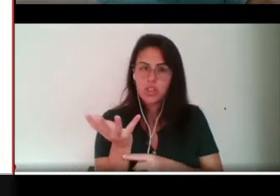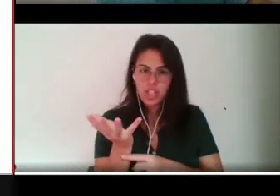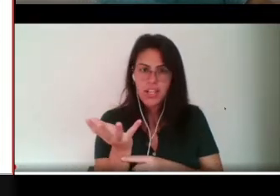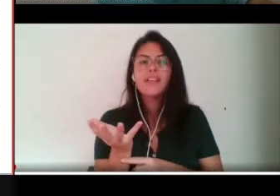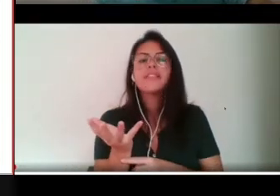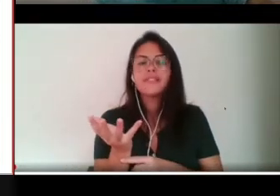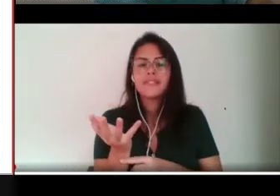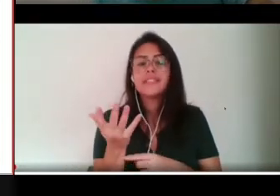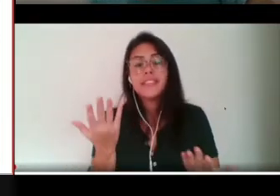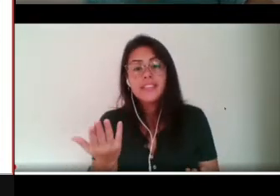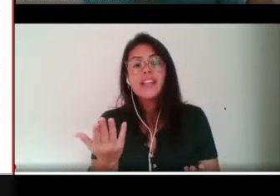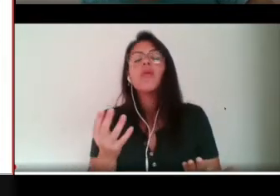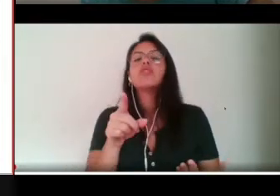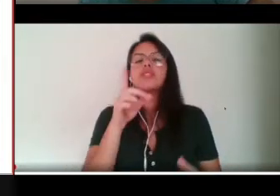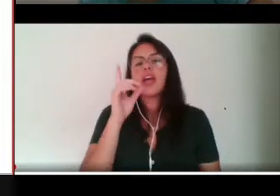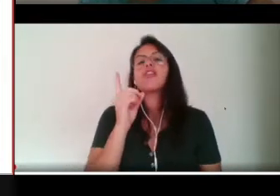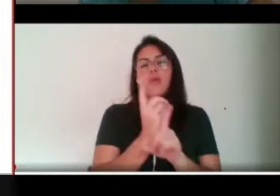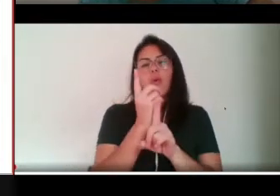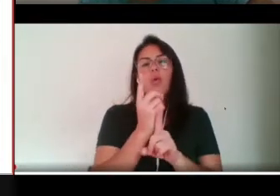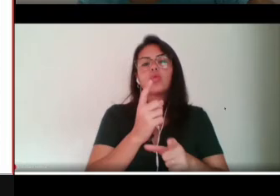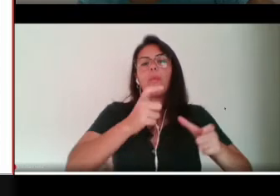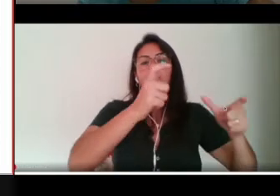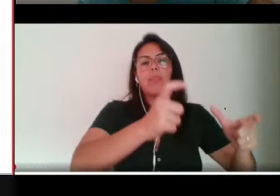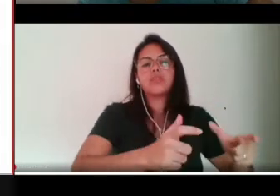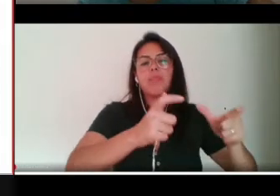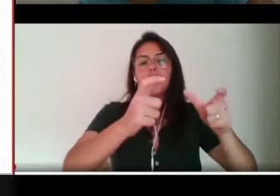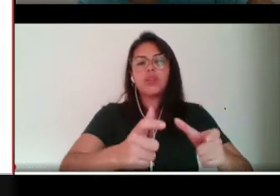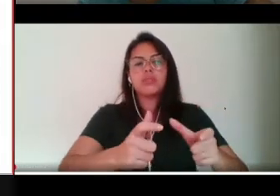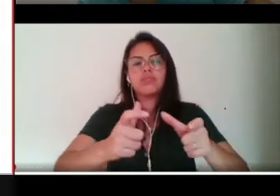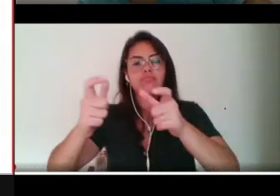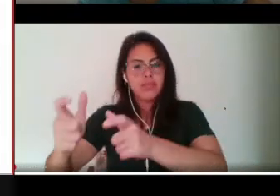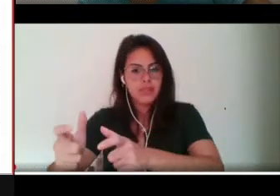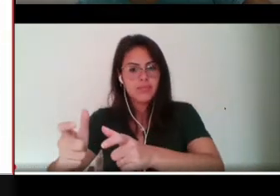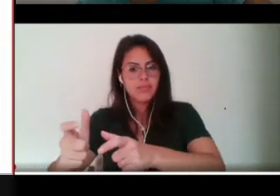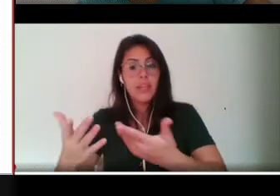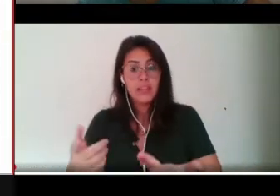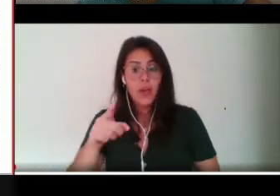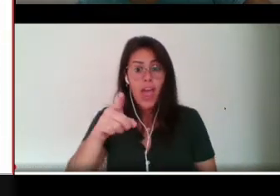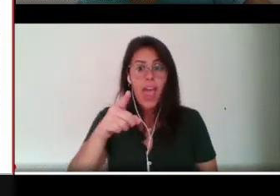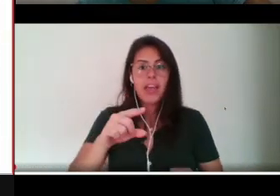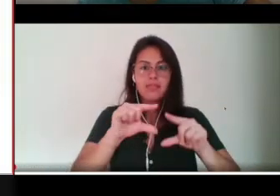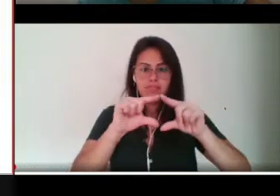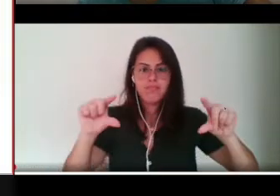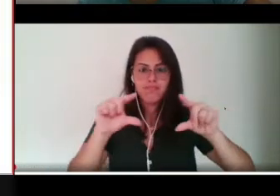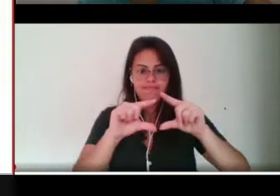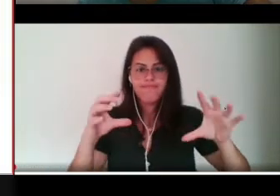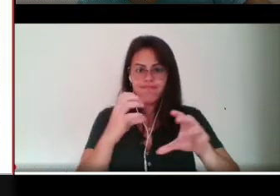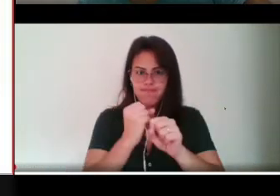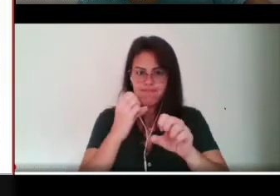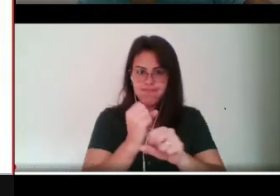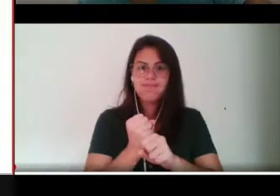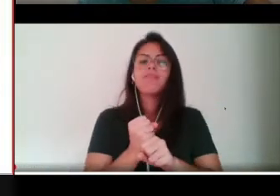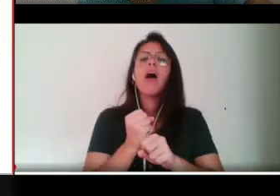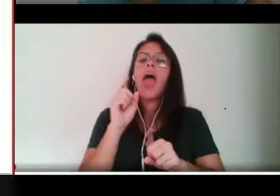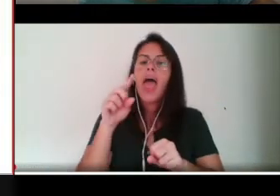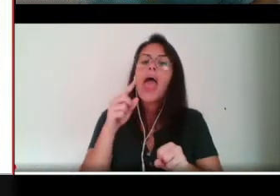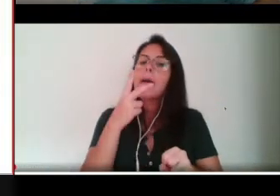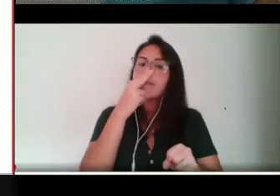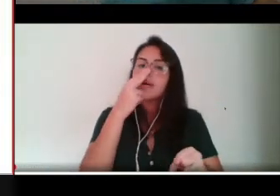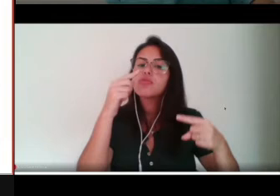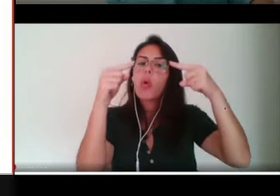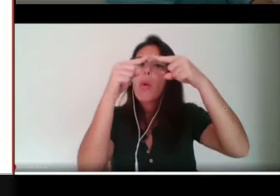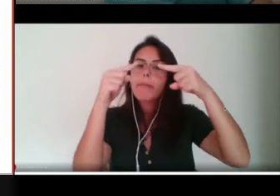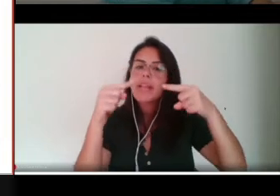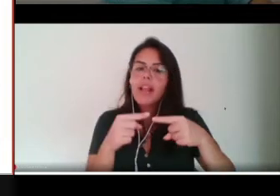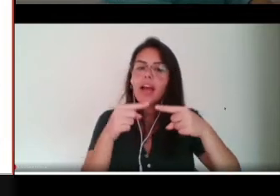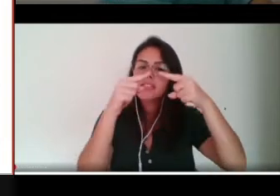posição, certo? E essa equação aqui, ó, é uma equação que é uma combinação dessas duas aqui. só que você tira o